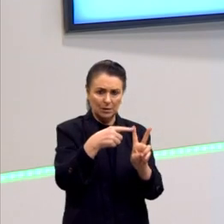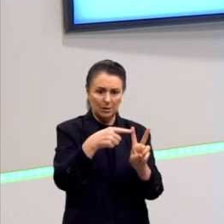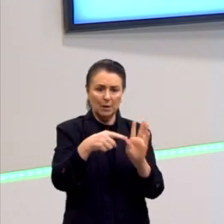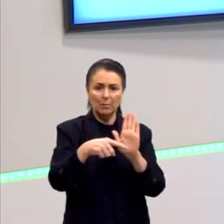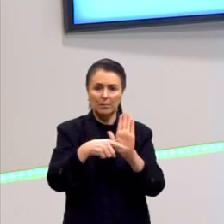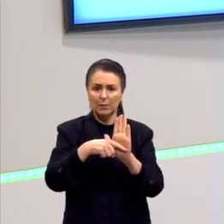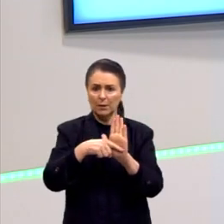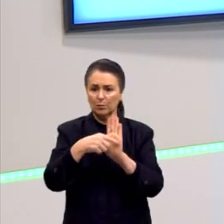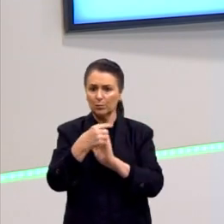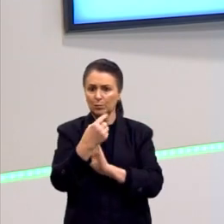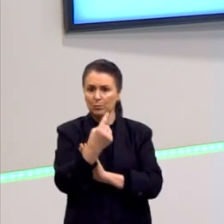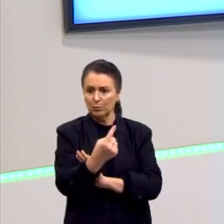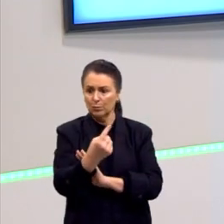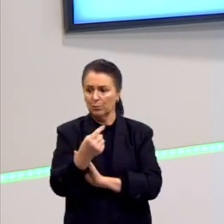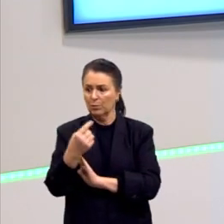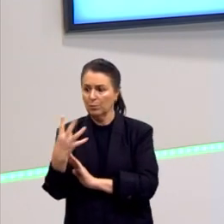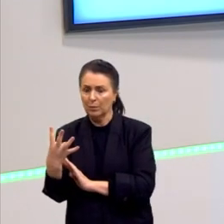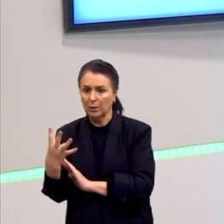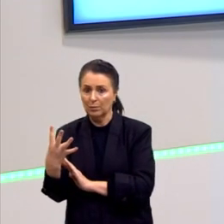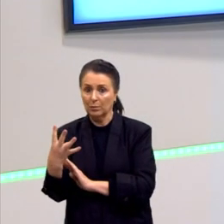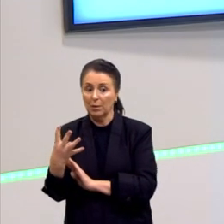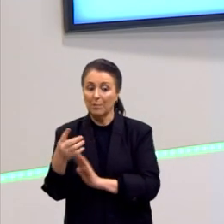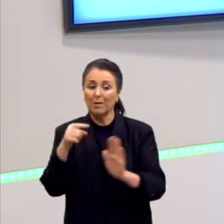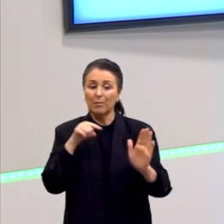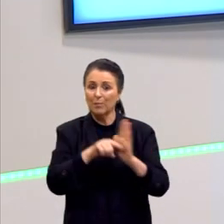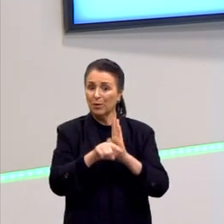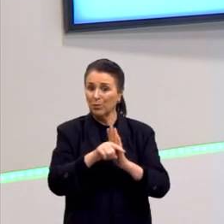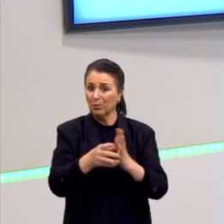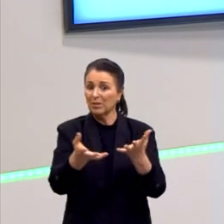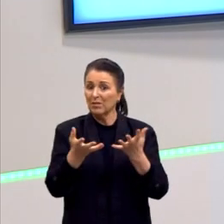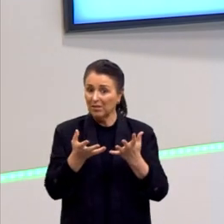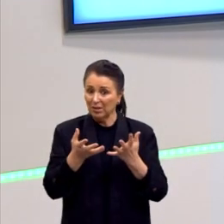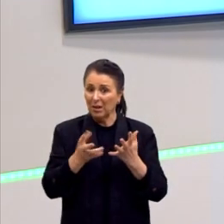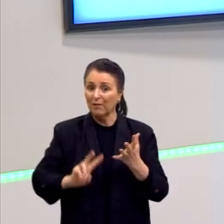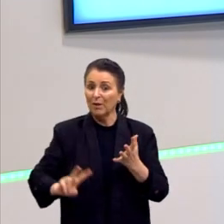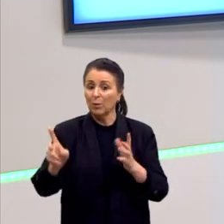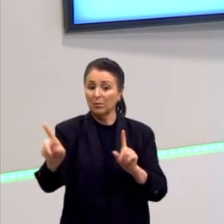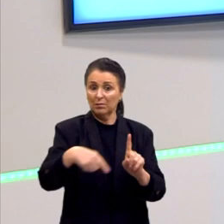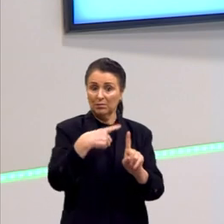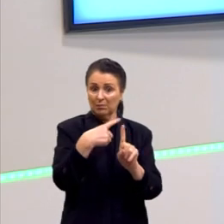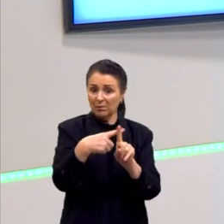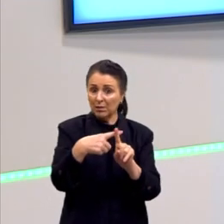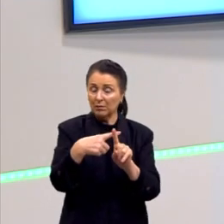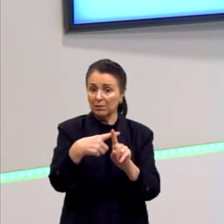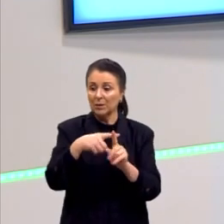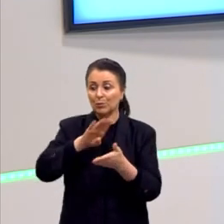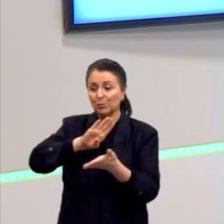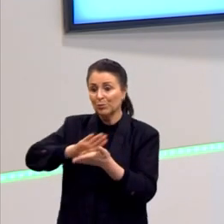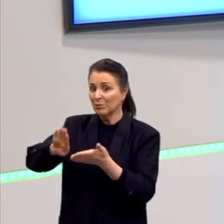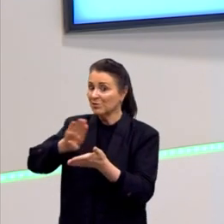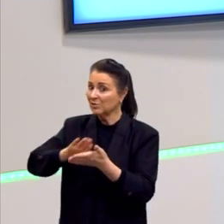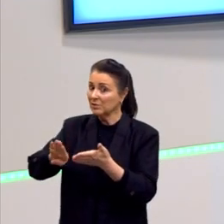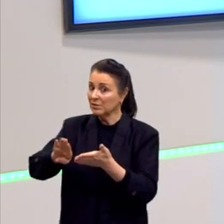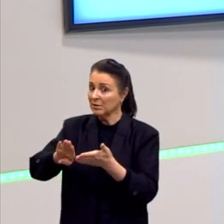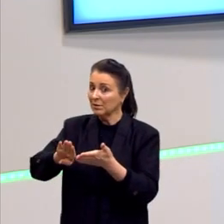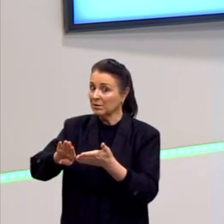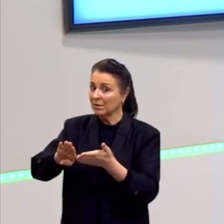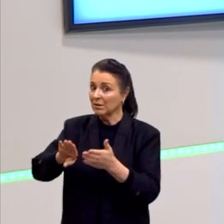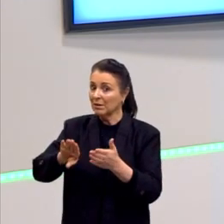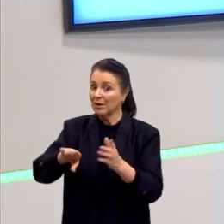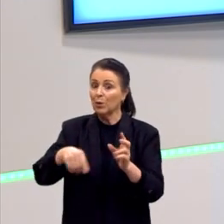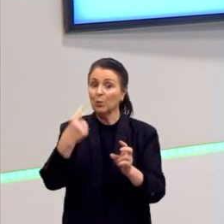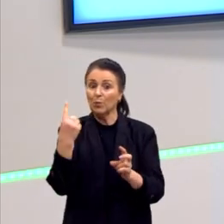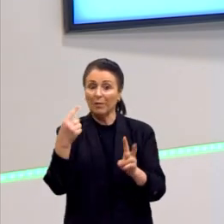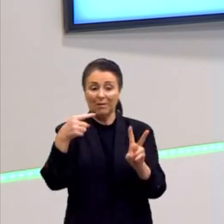quatro Mas a questão descesse que ela queria só e dispositivos Nossa eliminaríamos uma das questões uma